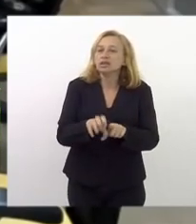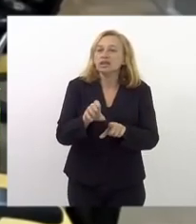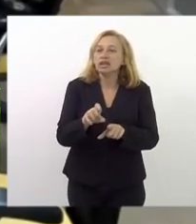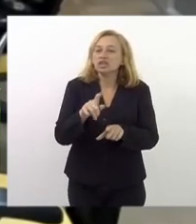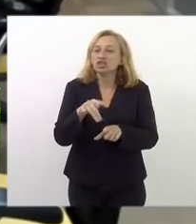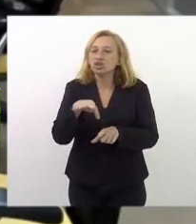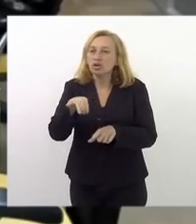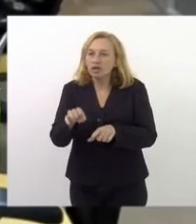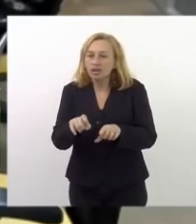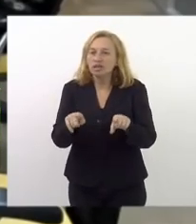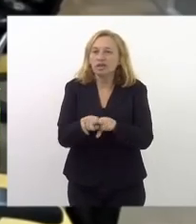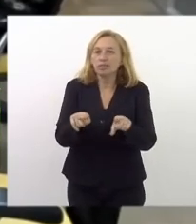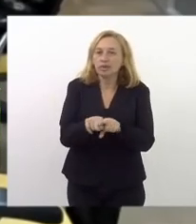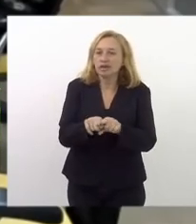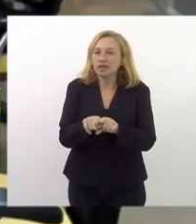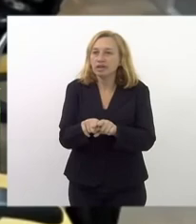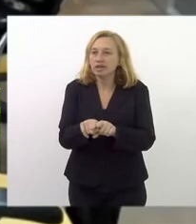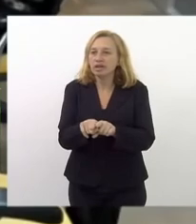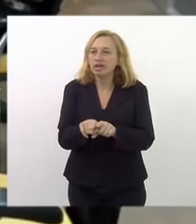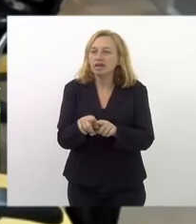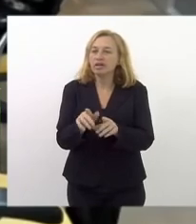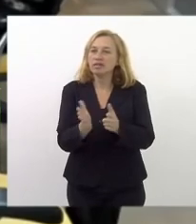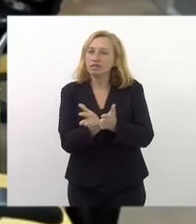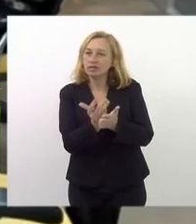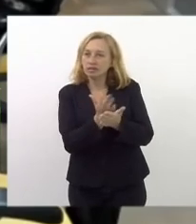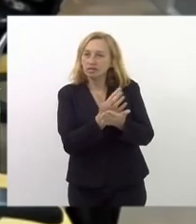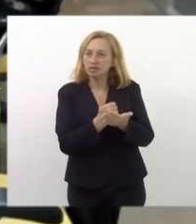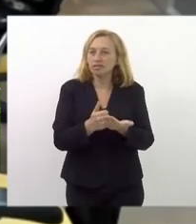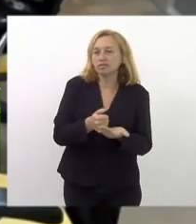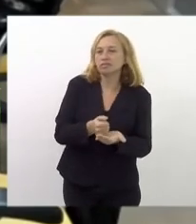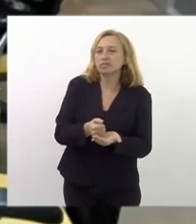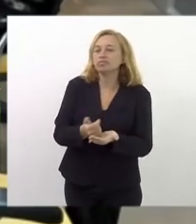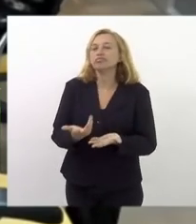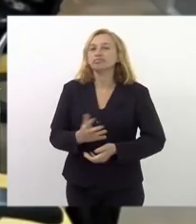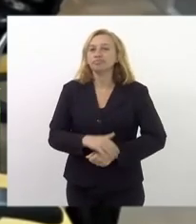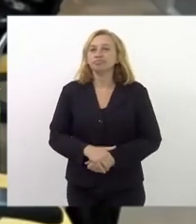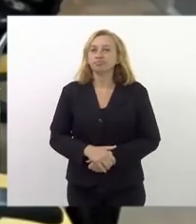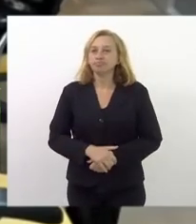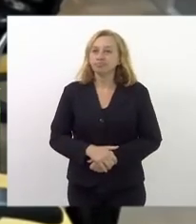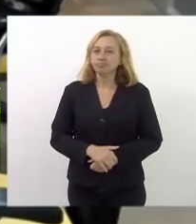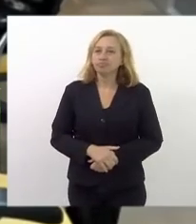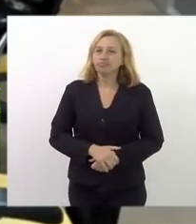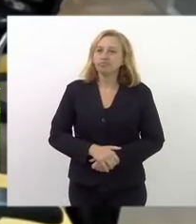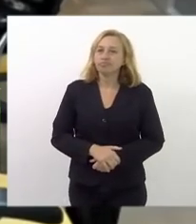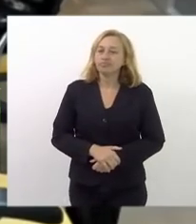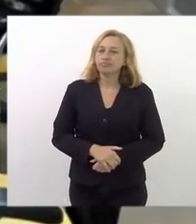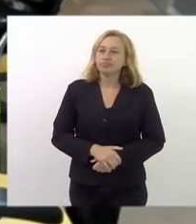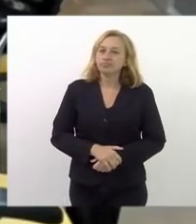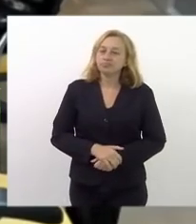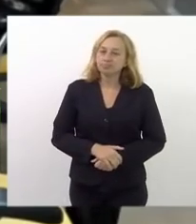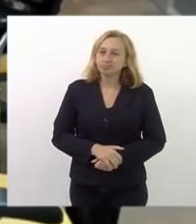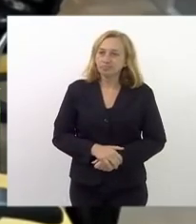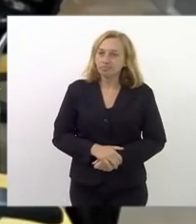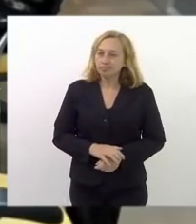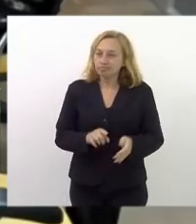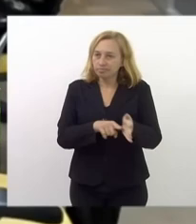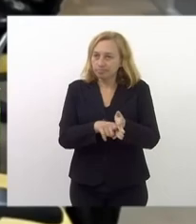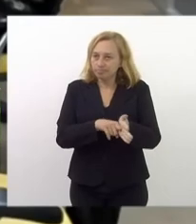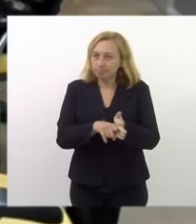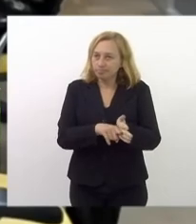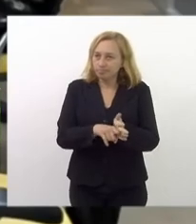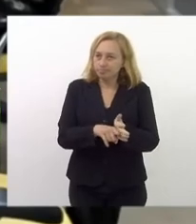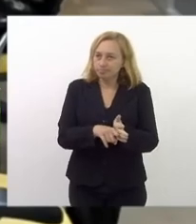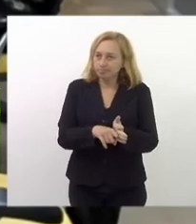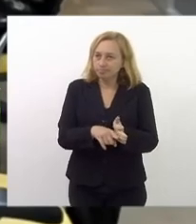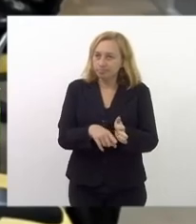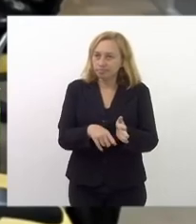faturamento, tem só pontos da contabilidade para serem fiscalizados. Com a fiscalização da receita não tributária, a gente tem que entender a